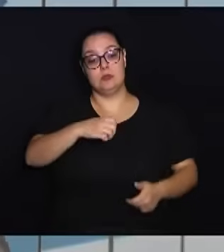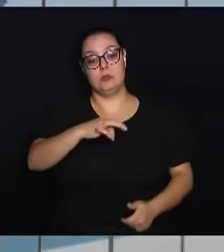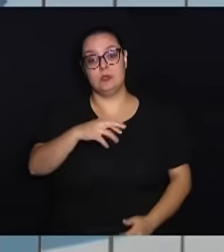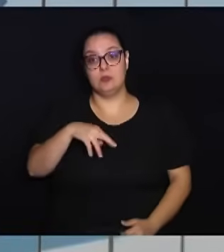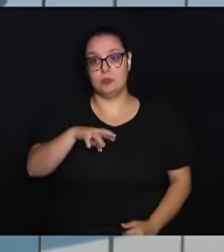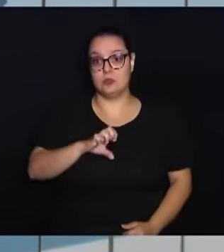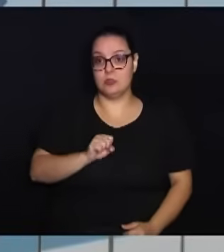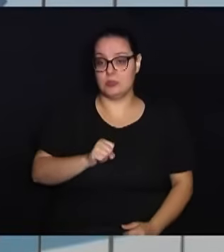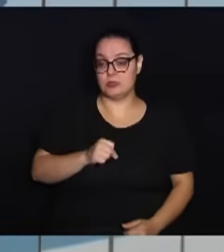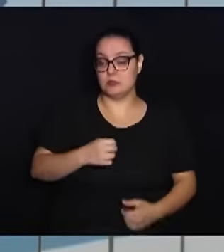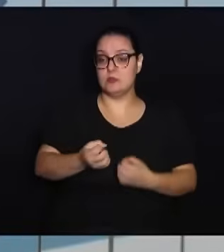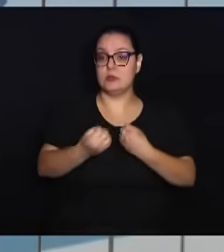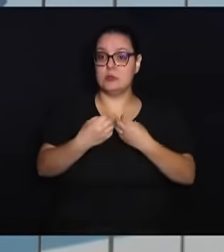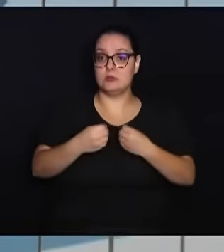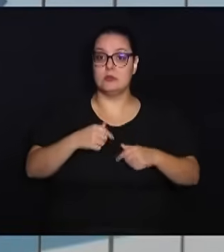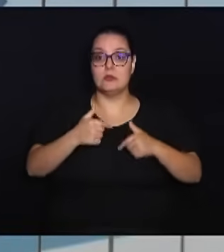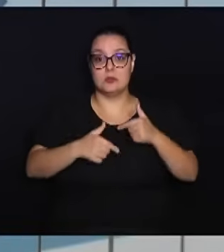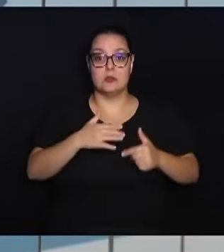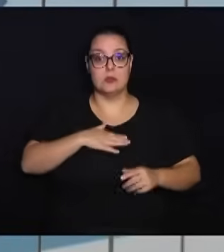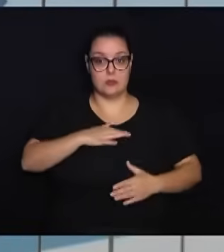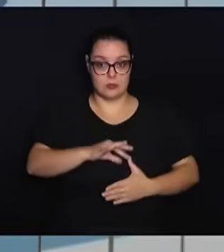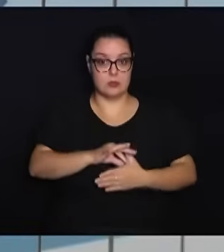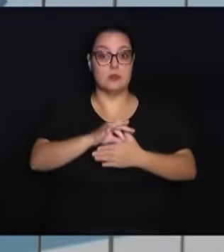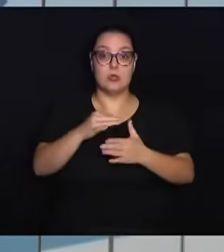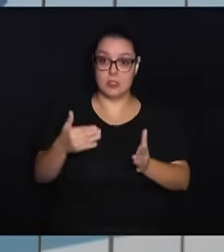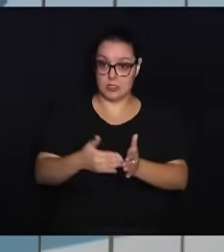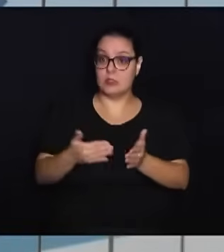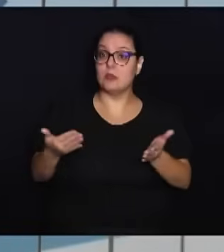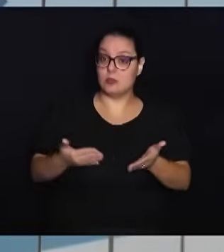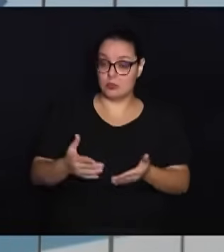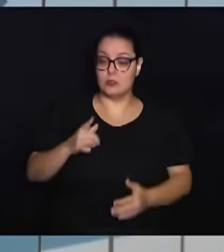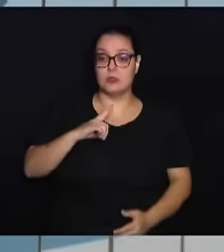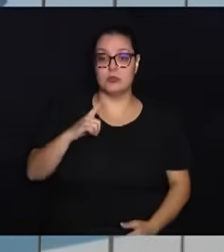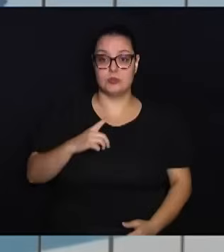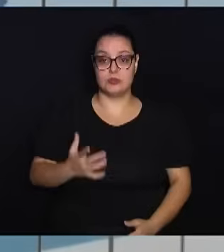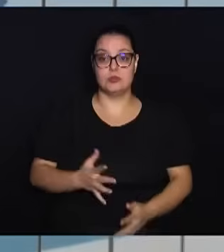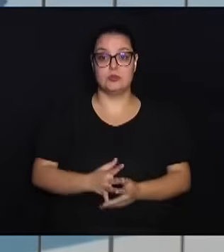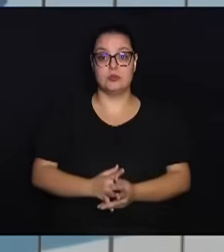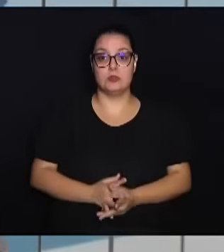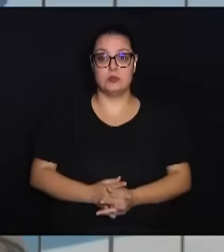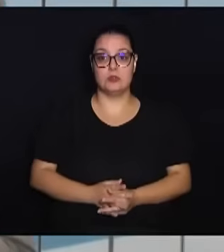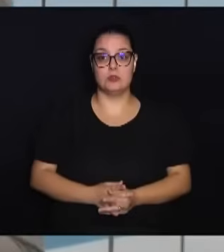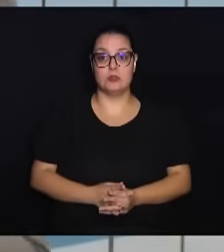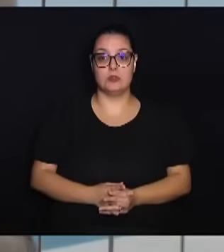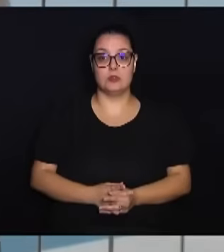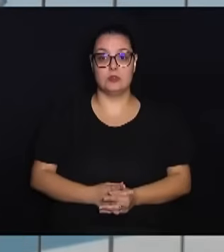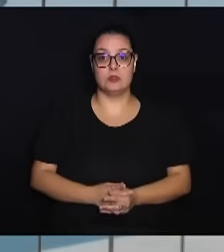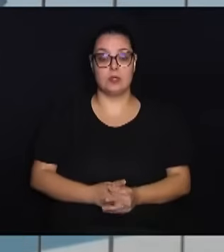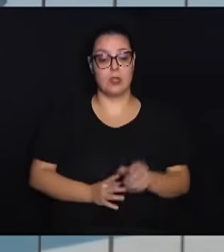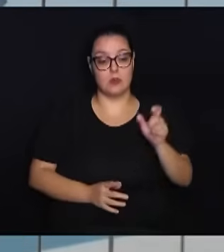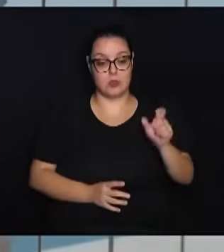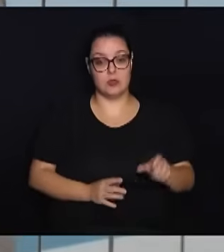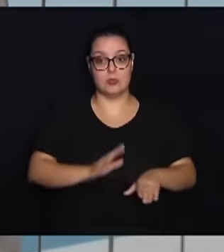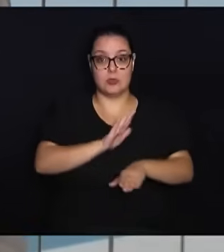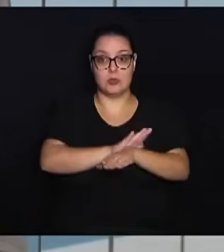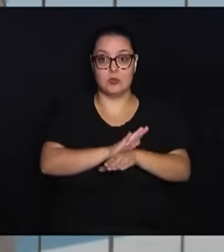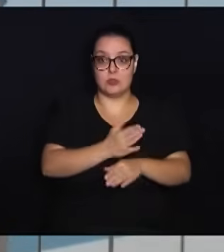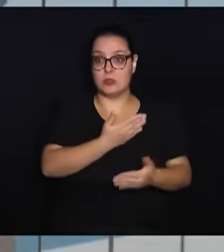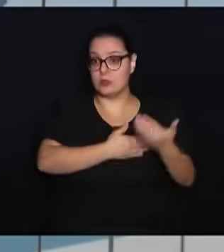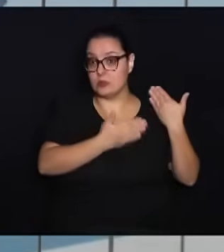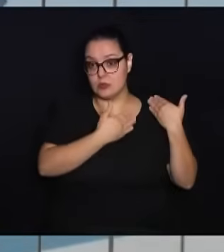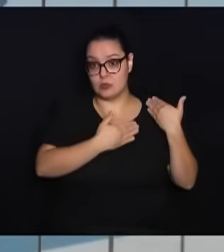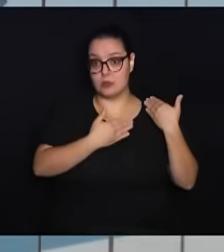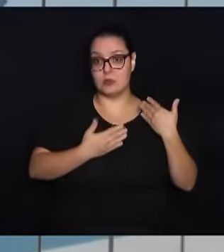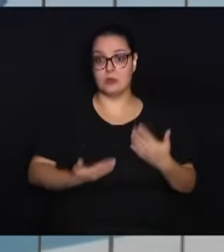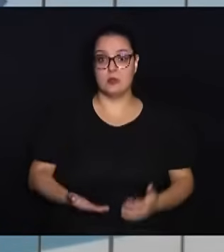ensinaram trabalho, que são meus líderes até hoje, né? A gente tem aquela pessoa que te ajudou no passado,